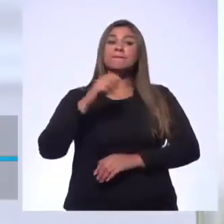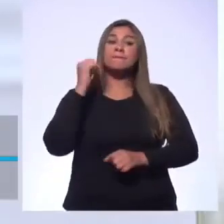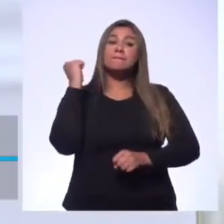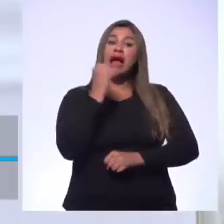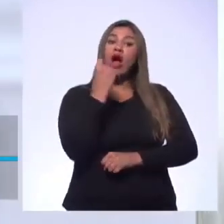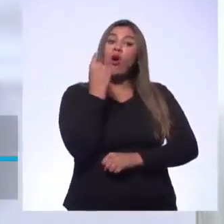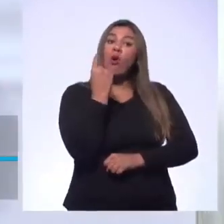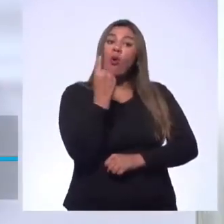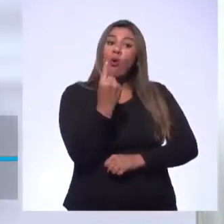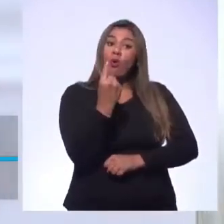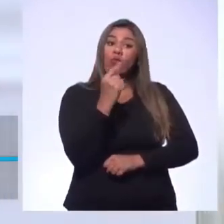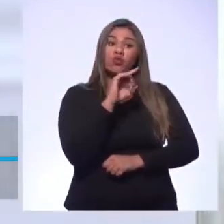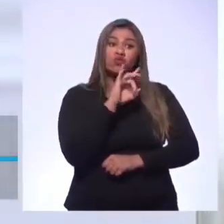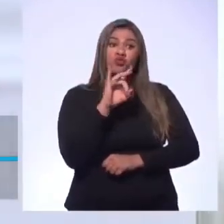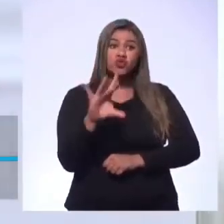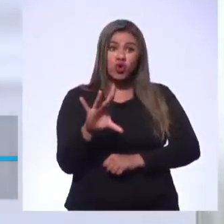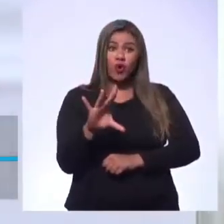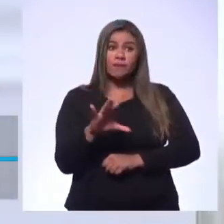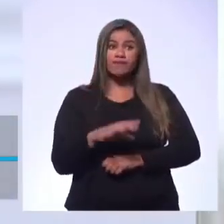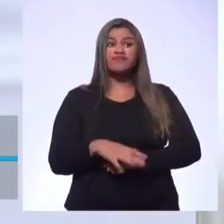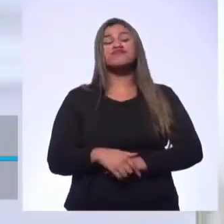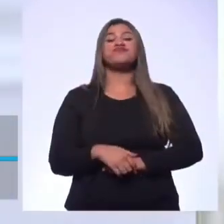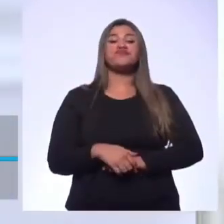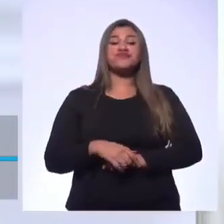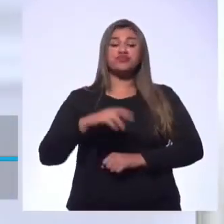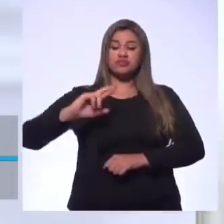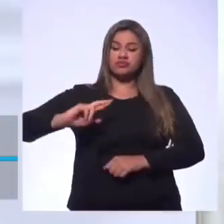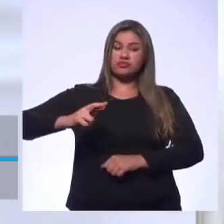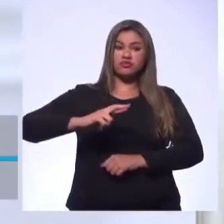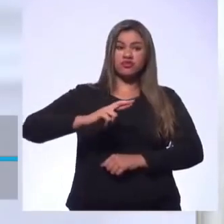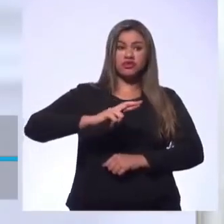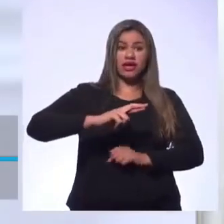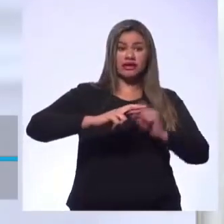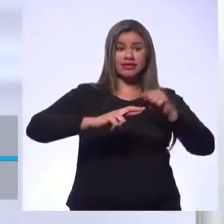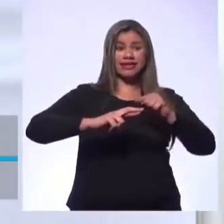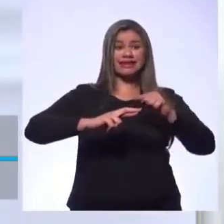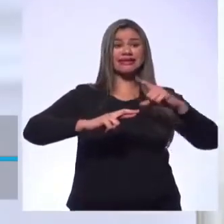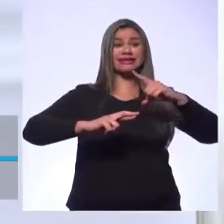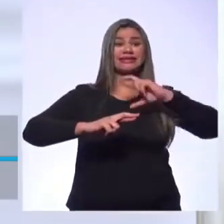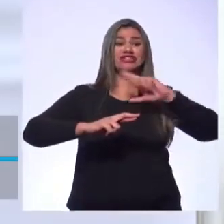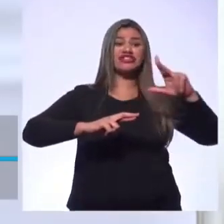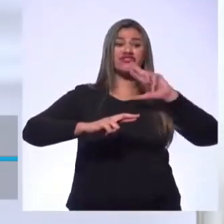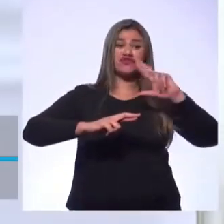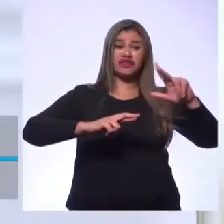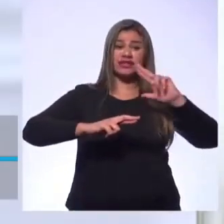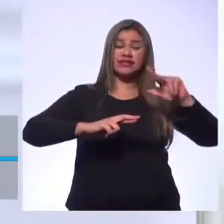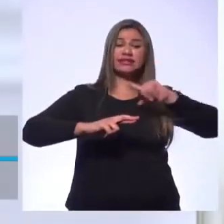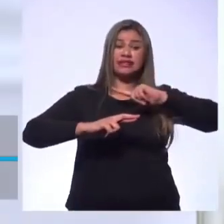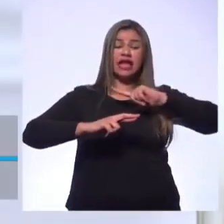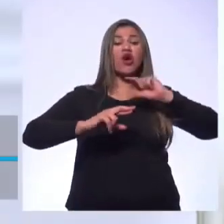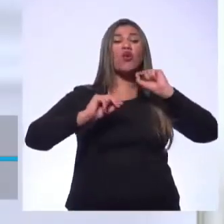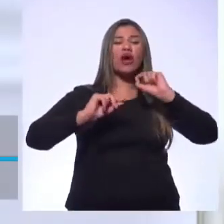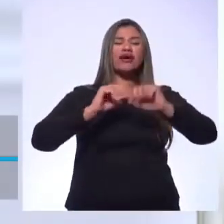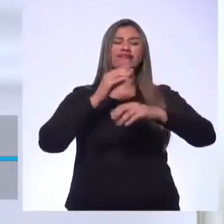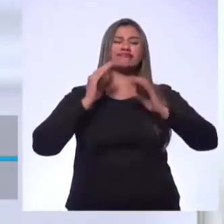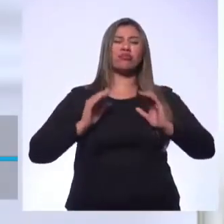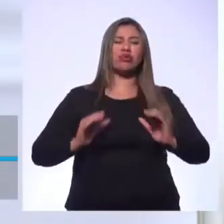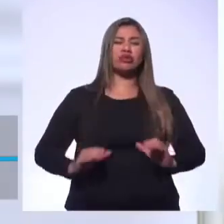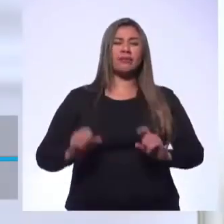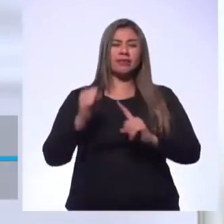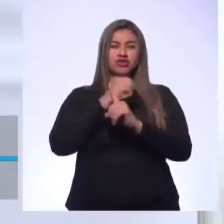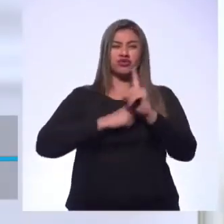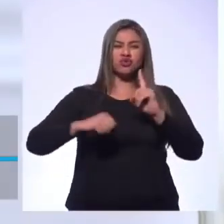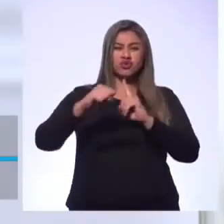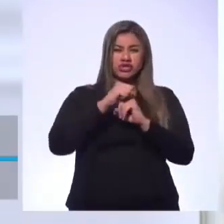um comportamento, e agora é o biólogo que está falando, ele tem um comportamento que é um comportamento social. Então quem é mais